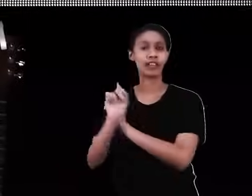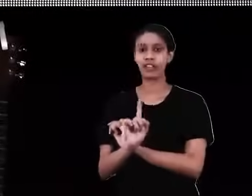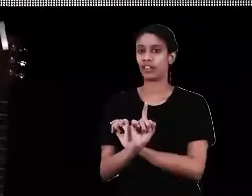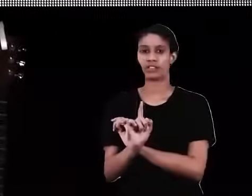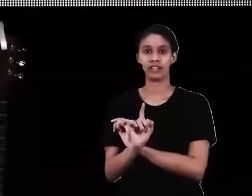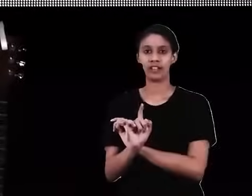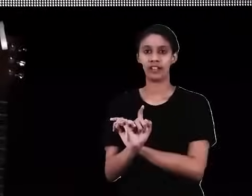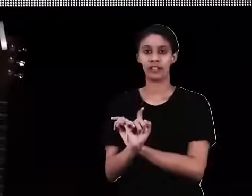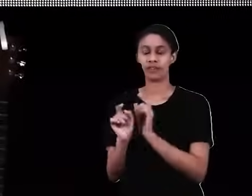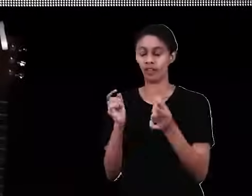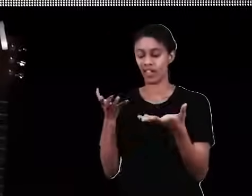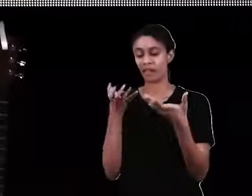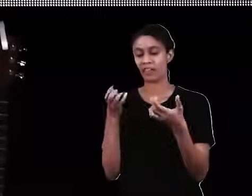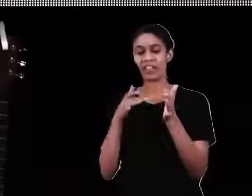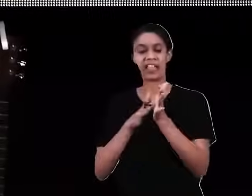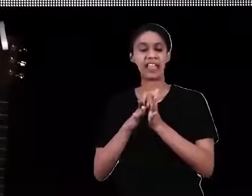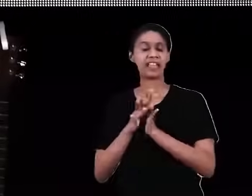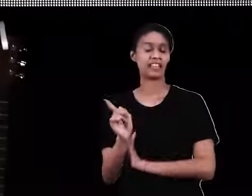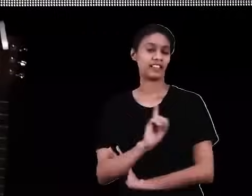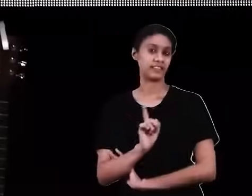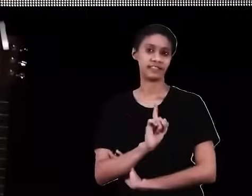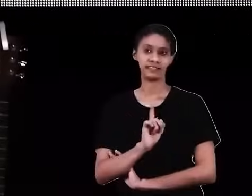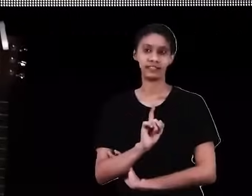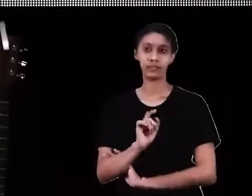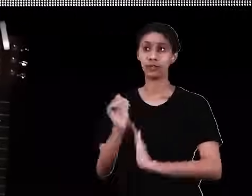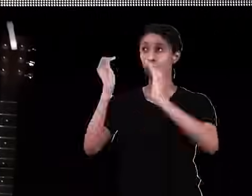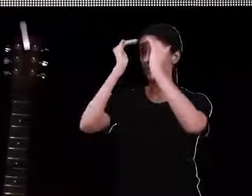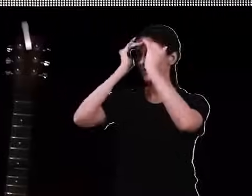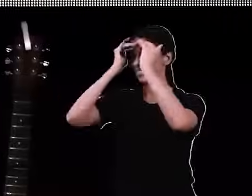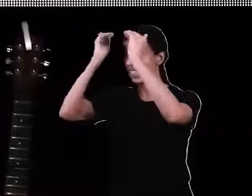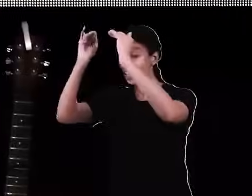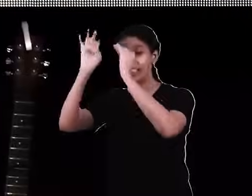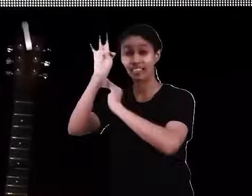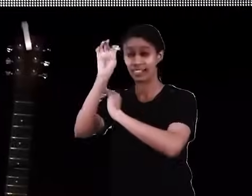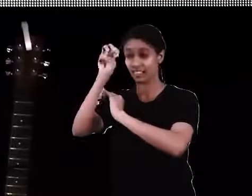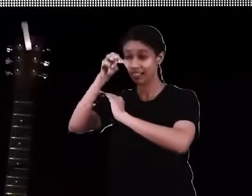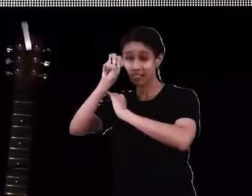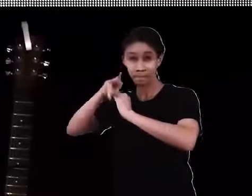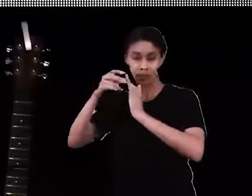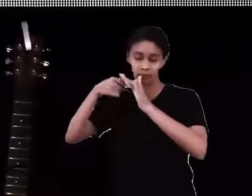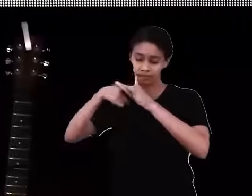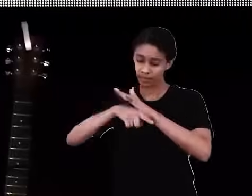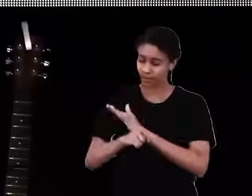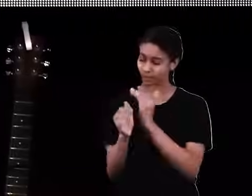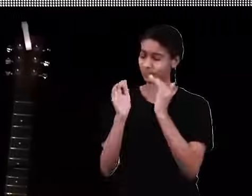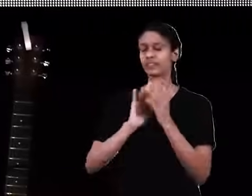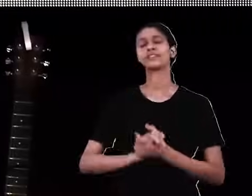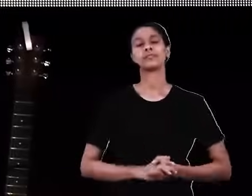à sua atitude de querer enganar. O temor é um sentimento de profundo